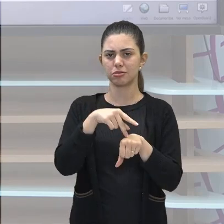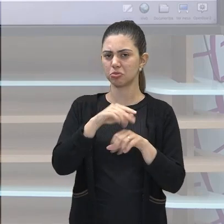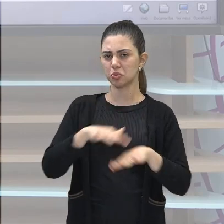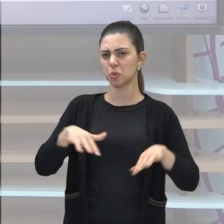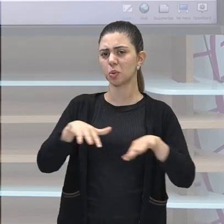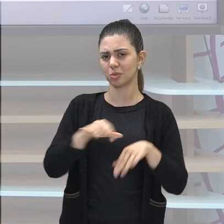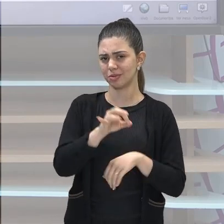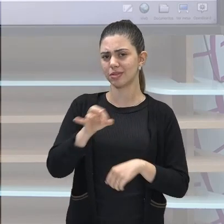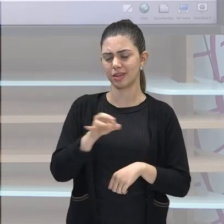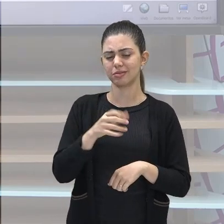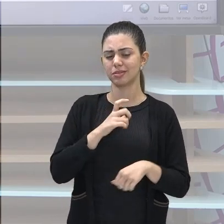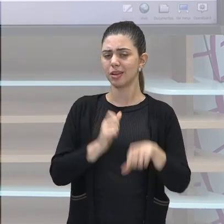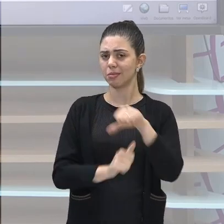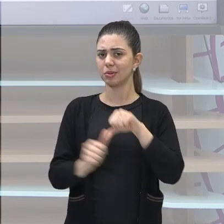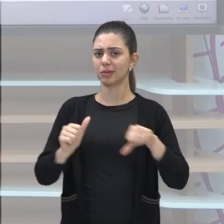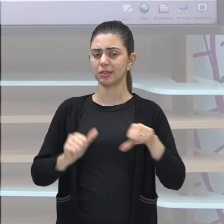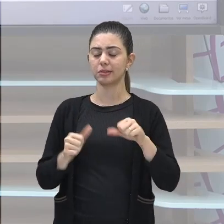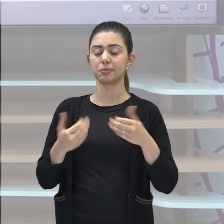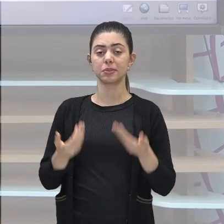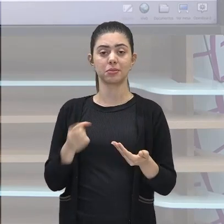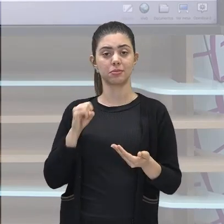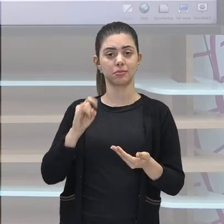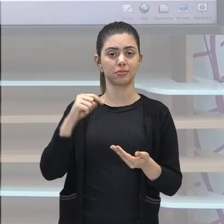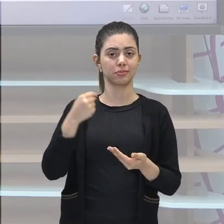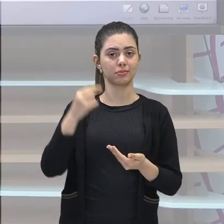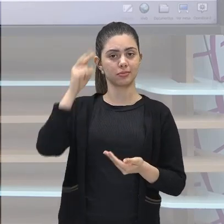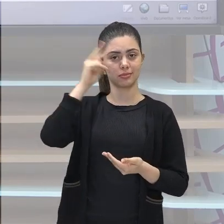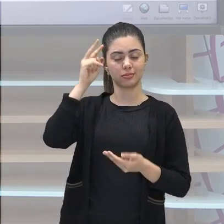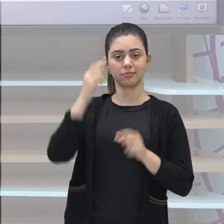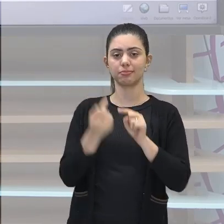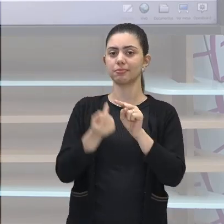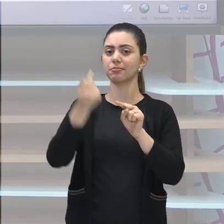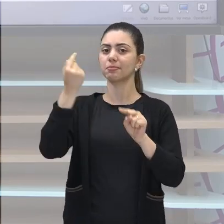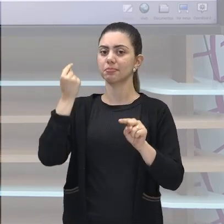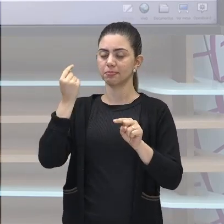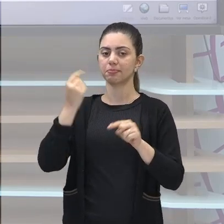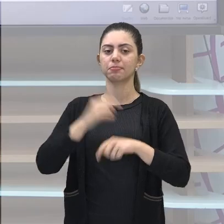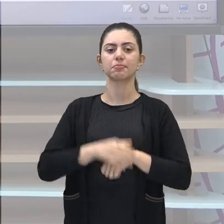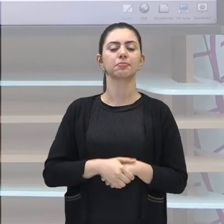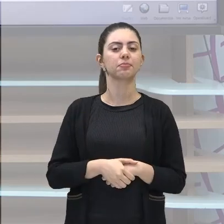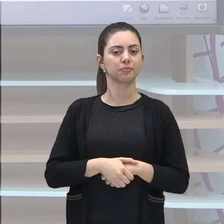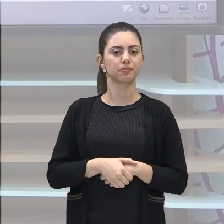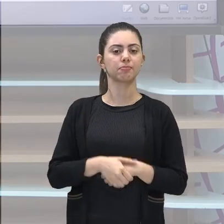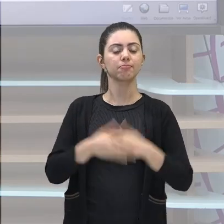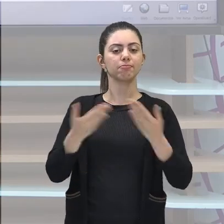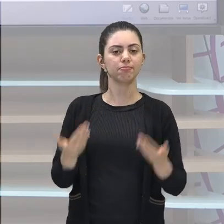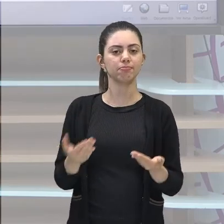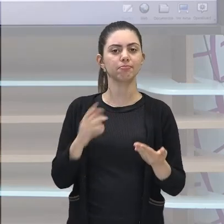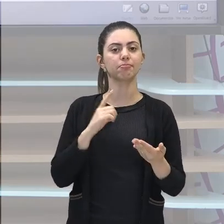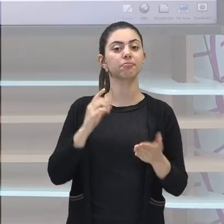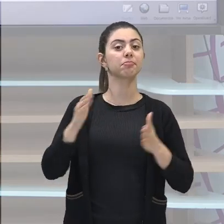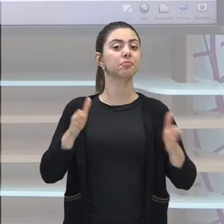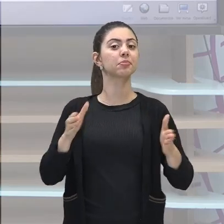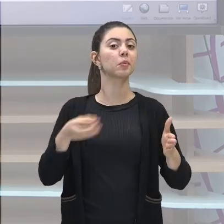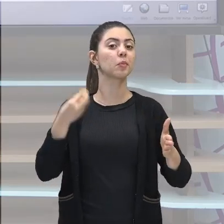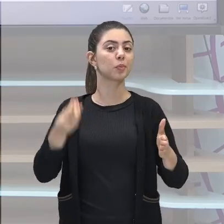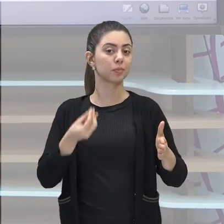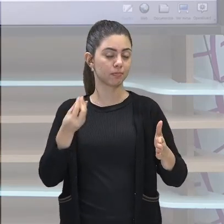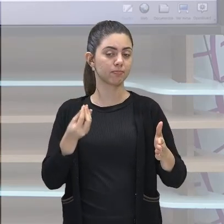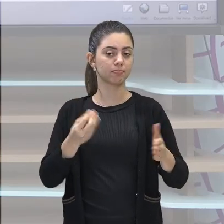geral. Se formos rememorar aí, você vai resgatar um momento na qual